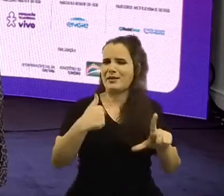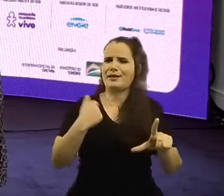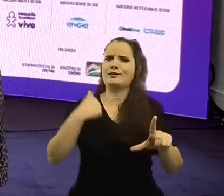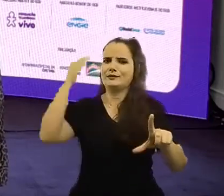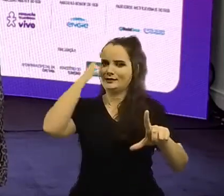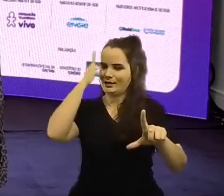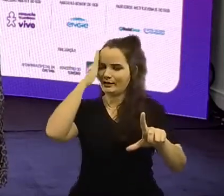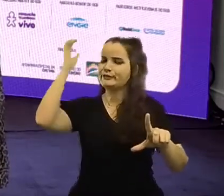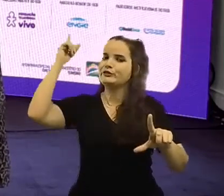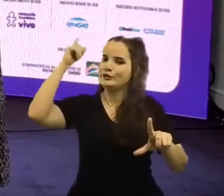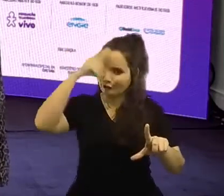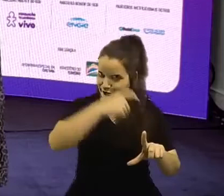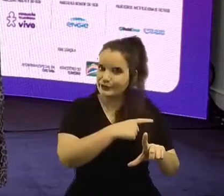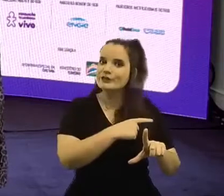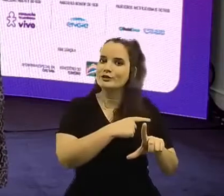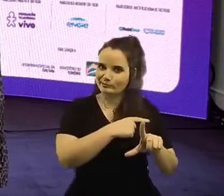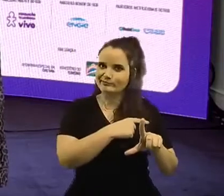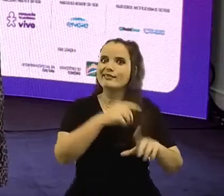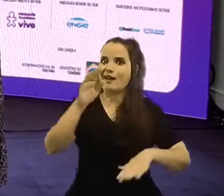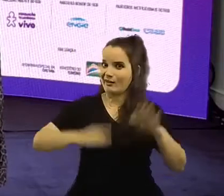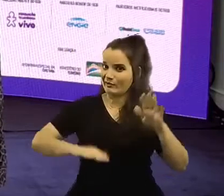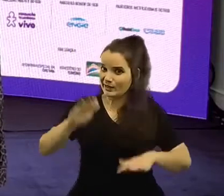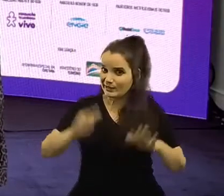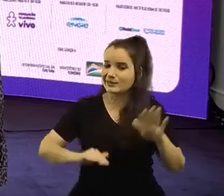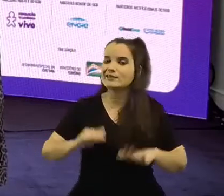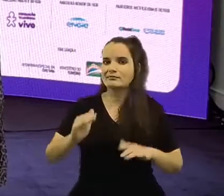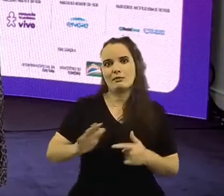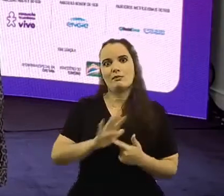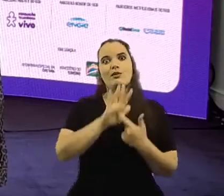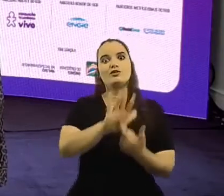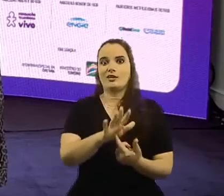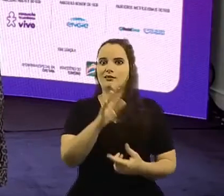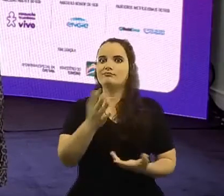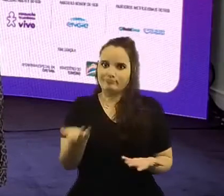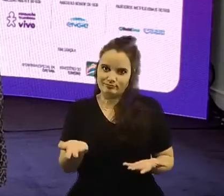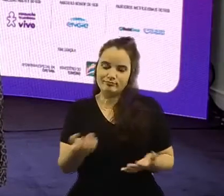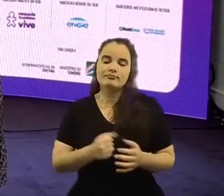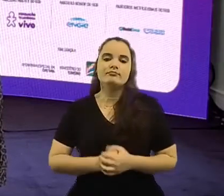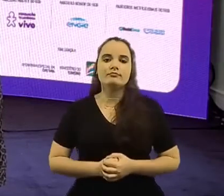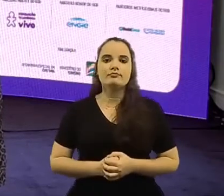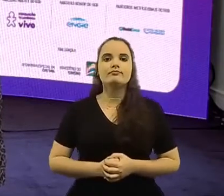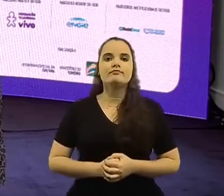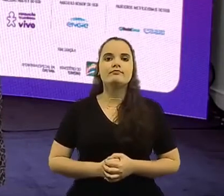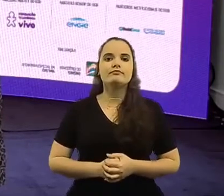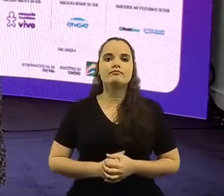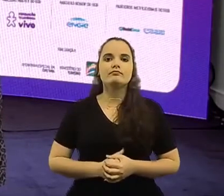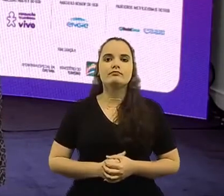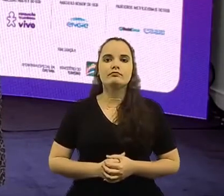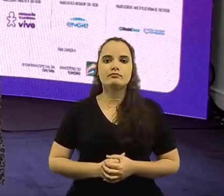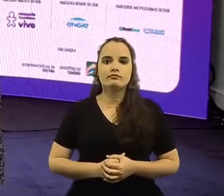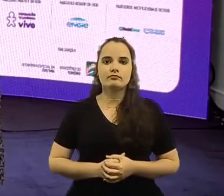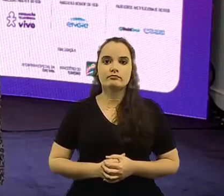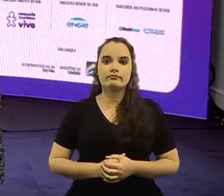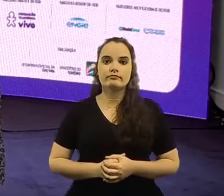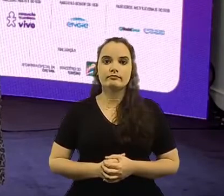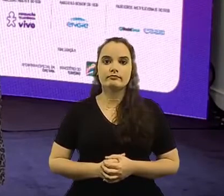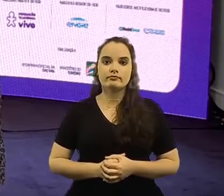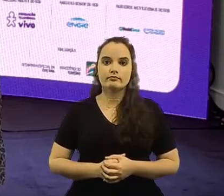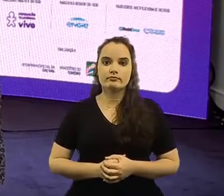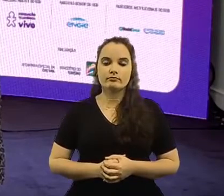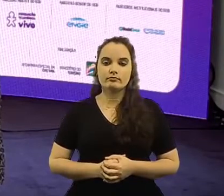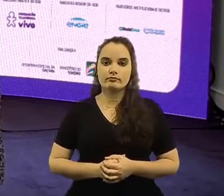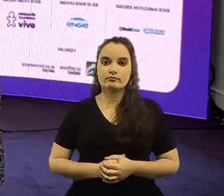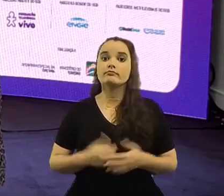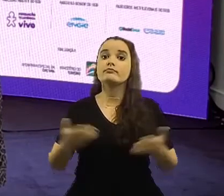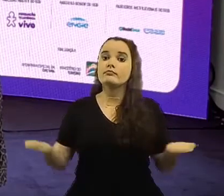vezes, pensa como solução, né? E, junto com isso, a gente está agora lançando a série Habilidados, que